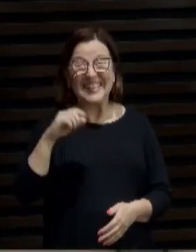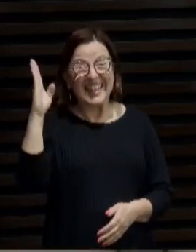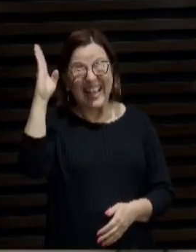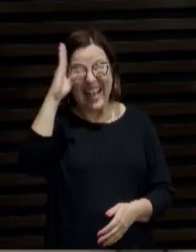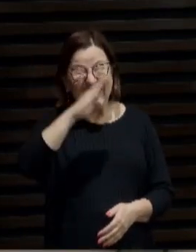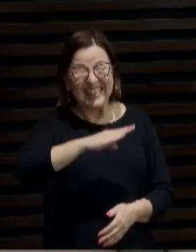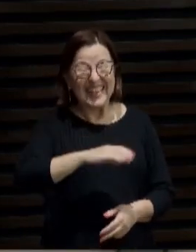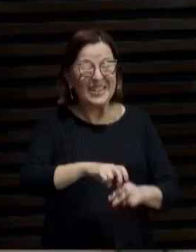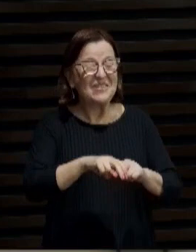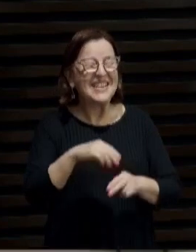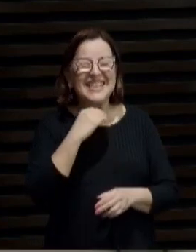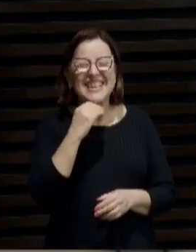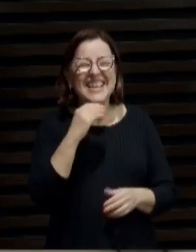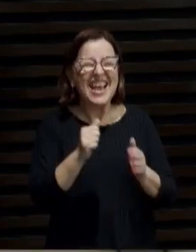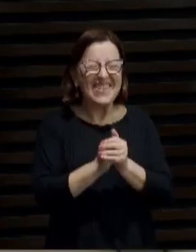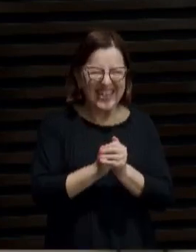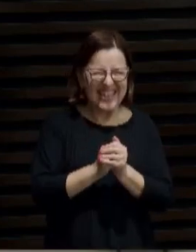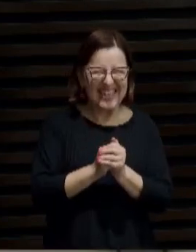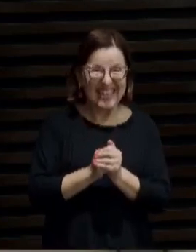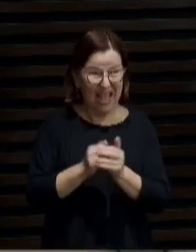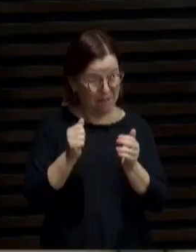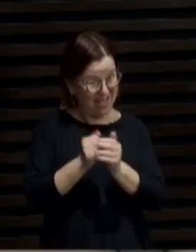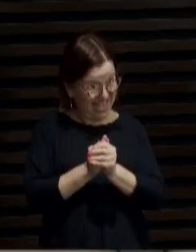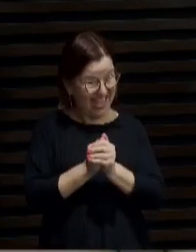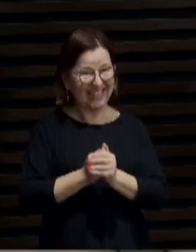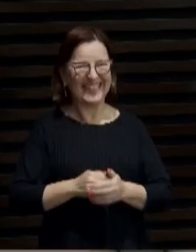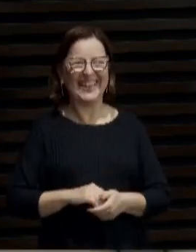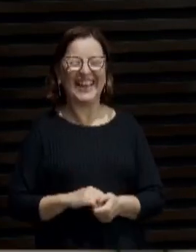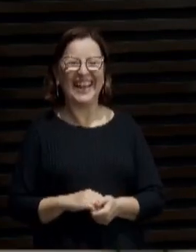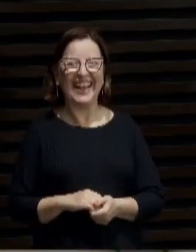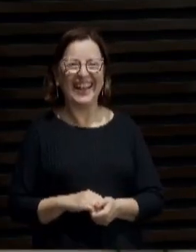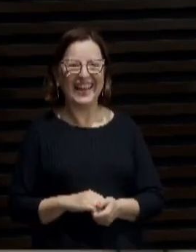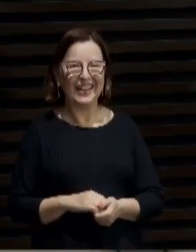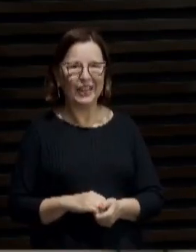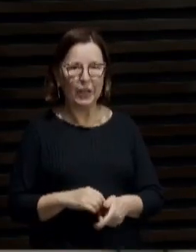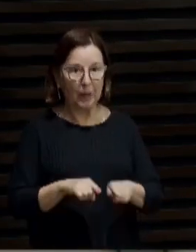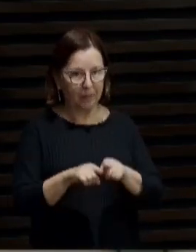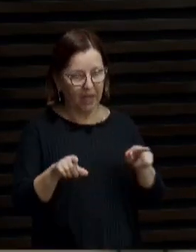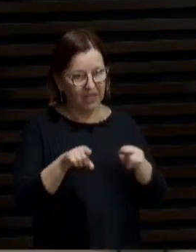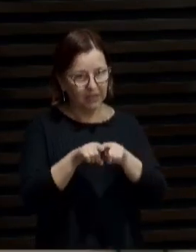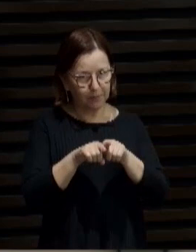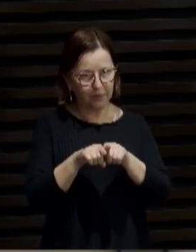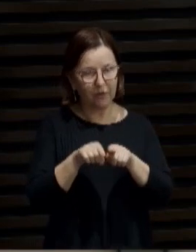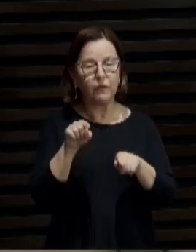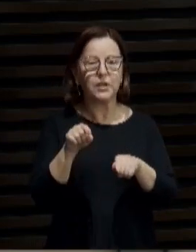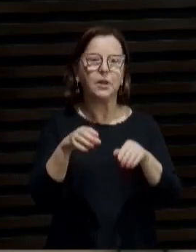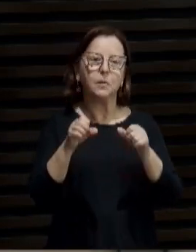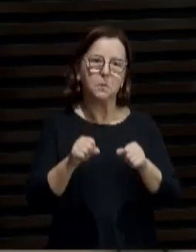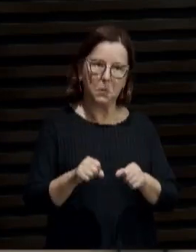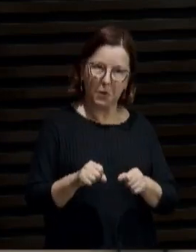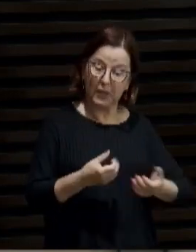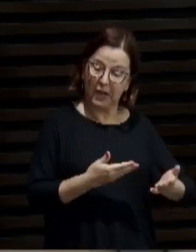Amém? Olha, mas falaram que tem certeza, mas não ouvi amém? Amém? Né? Mas irmão, mas você pode ser levado